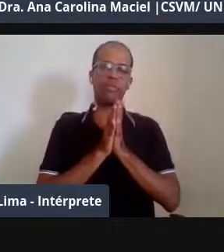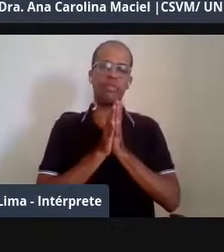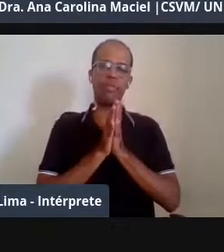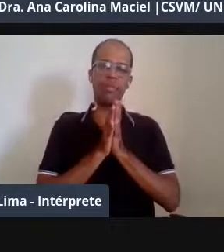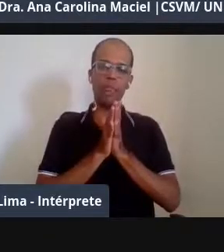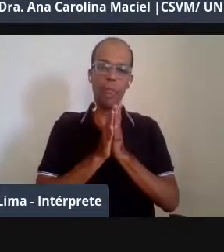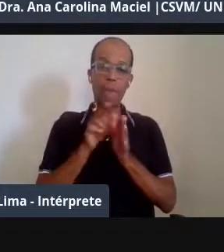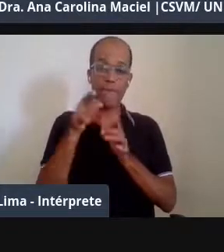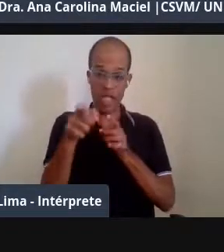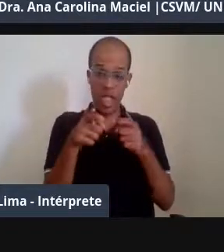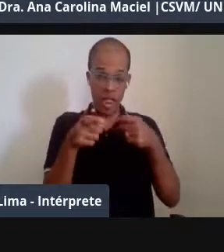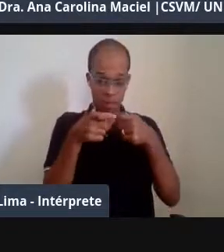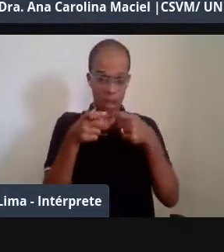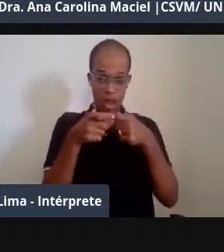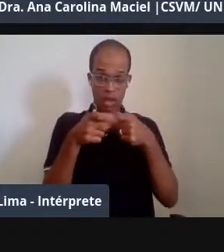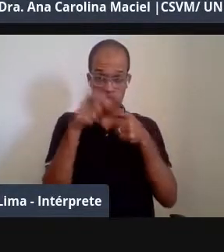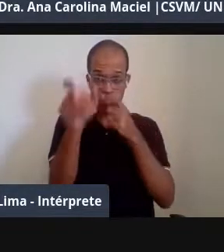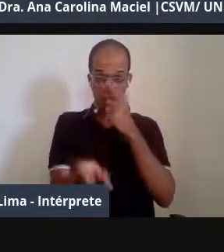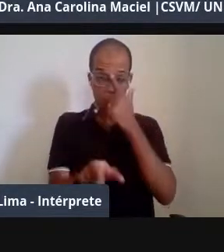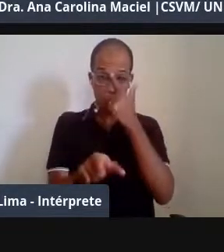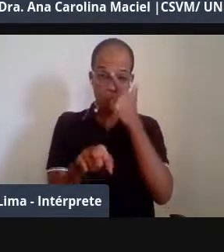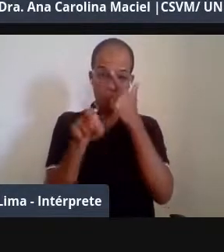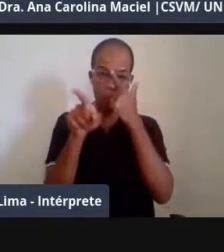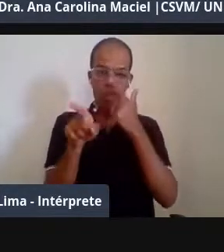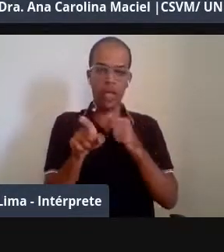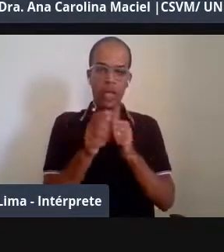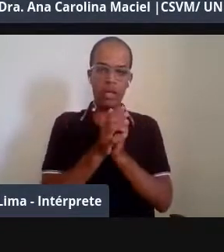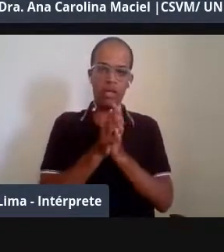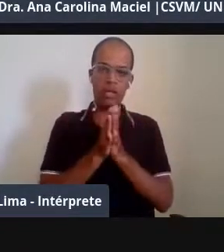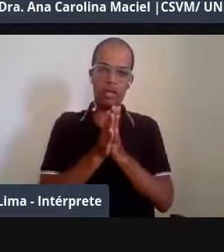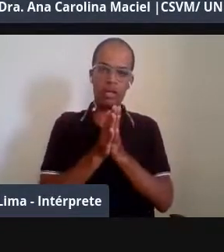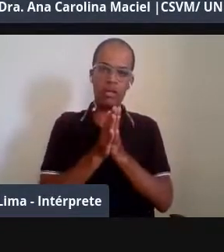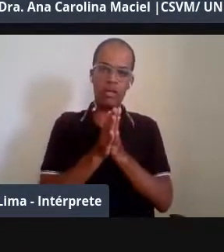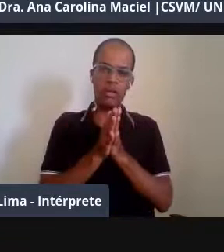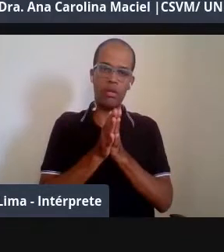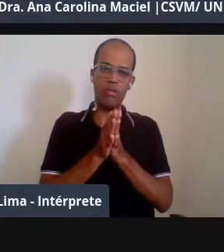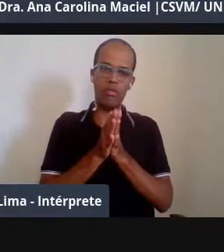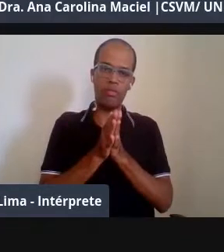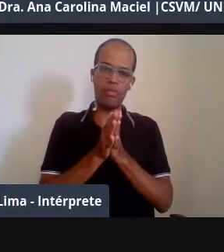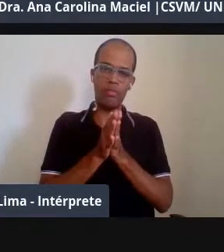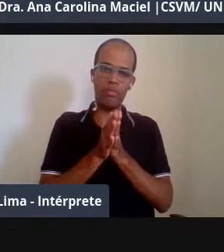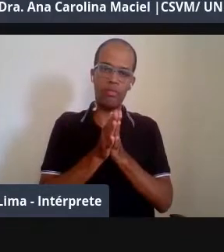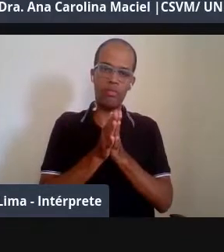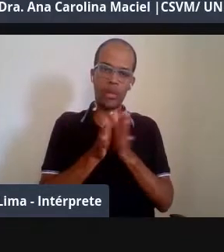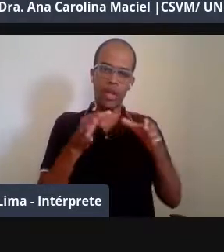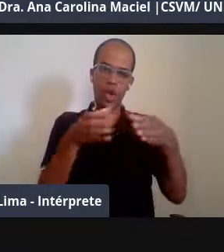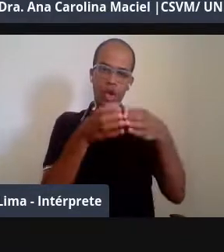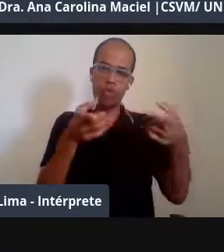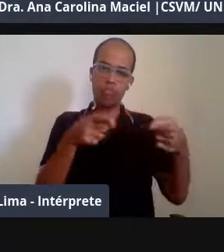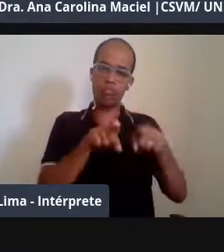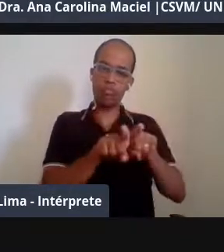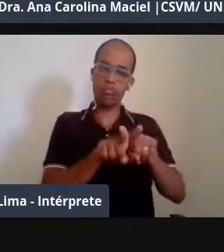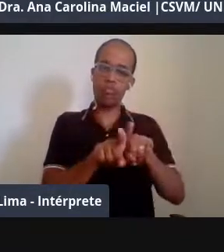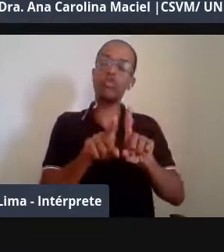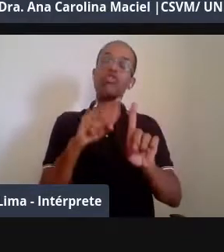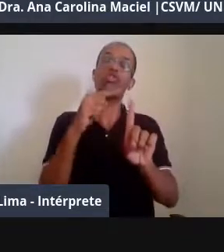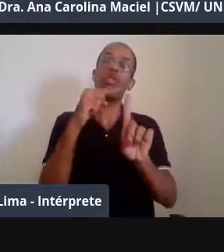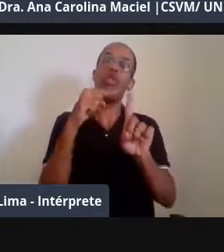Esse médico, esse sujeito, ele acabou indo, na verdade, integrando a equipe de Médicos Sem